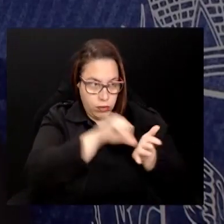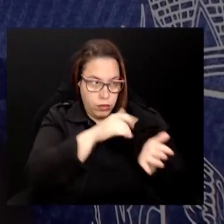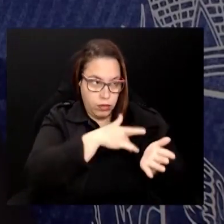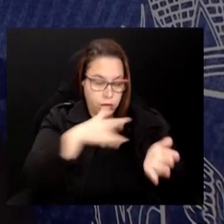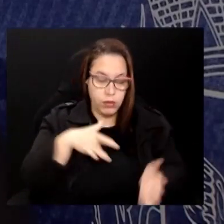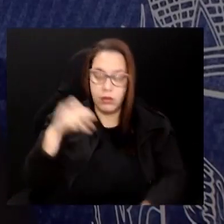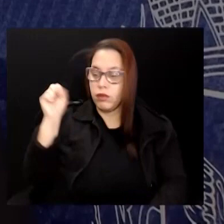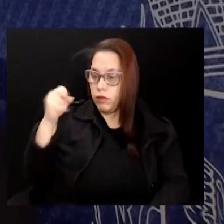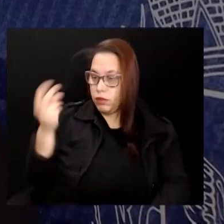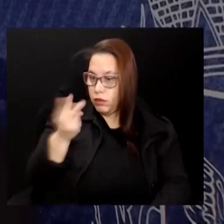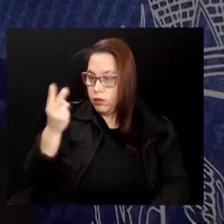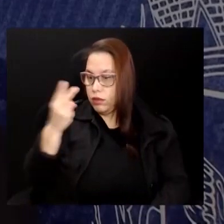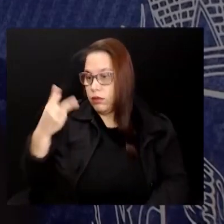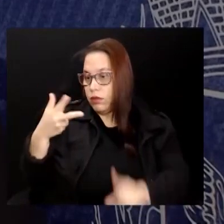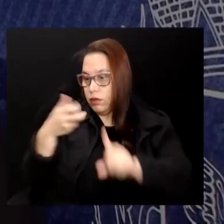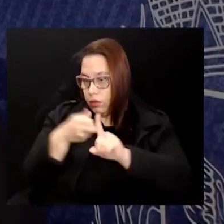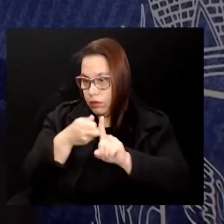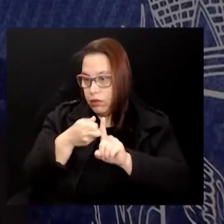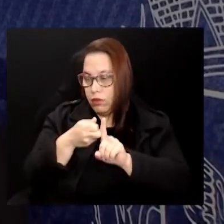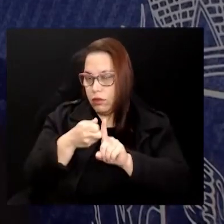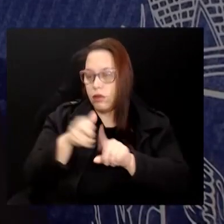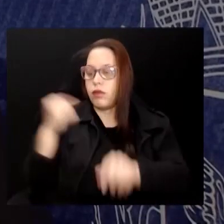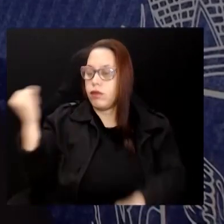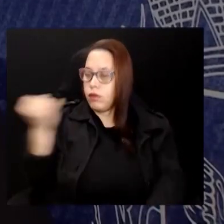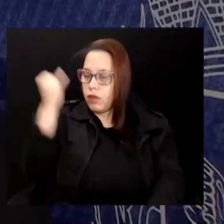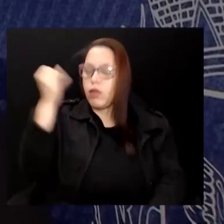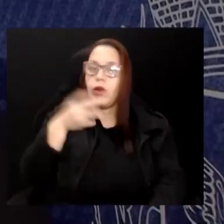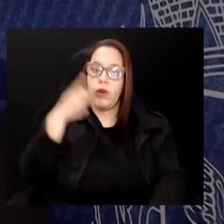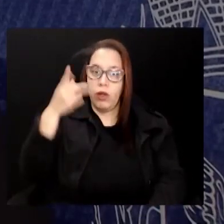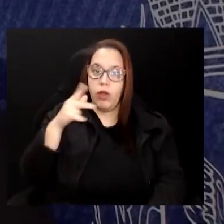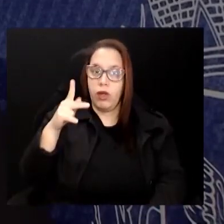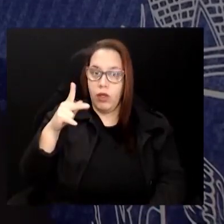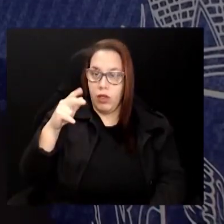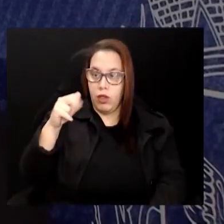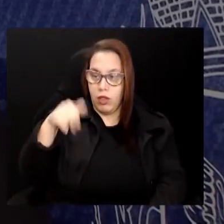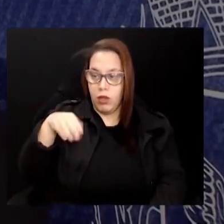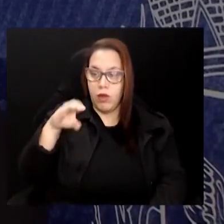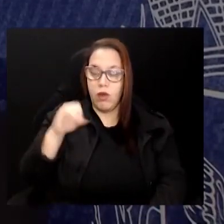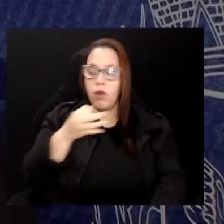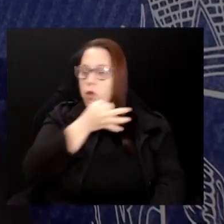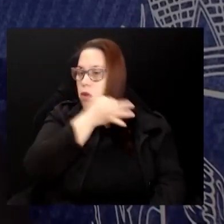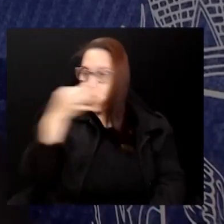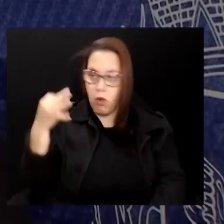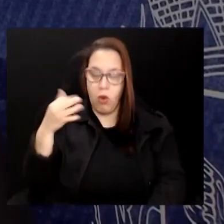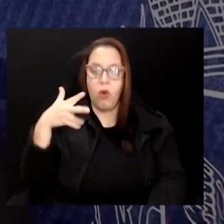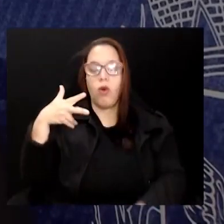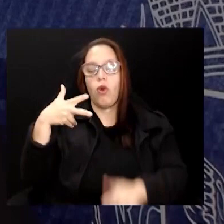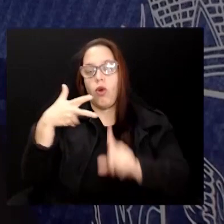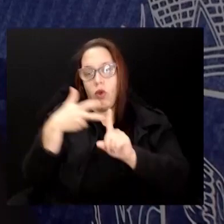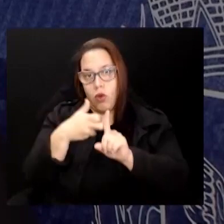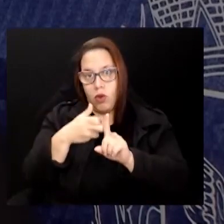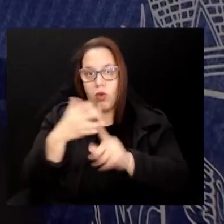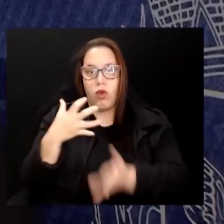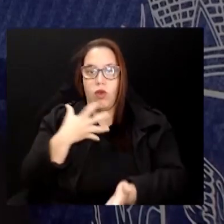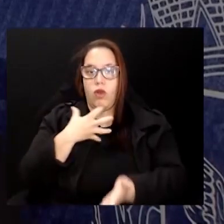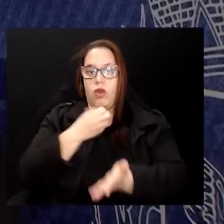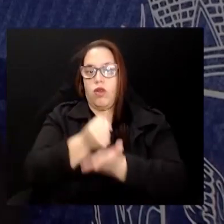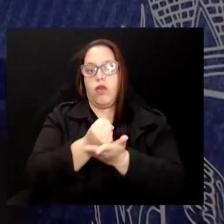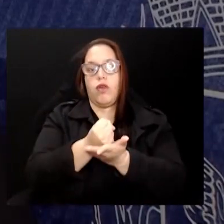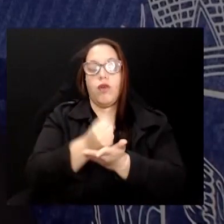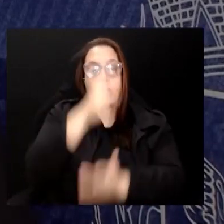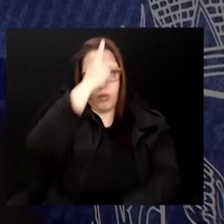vacinas. Acho que é muito importante falar que a Pneumo-10 é uma ótima vacina, né? Ela salvou aí milhares de pessoas, né? E aí